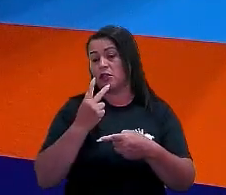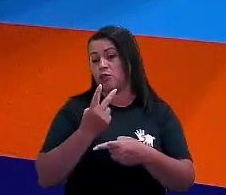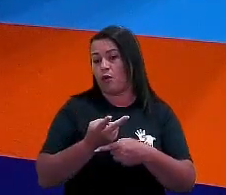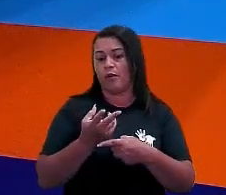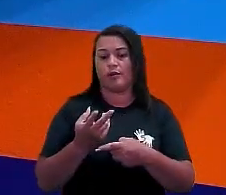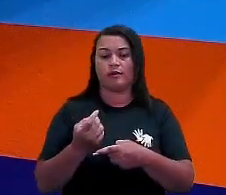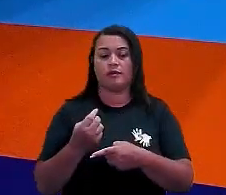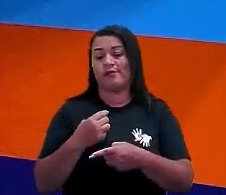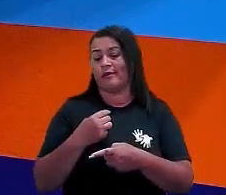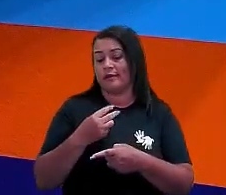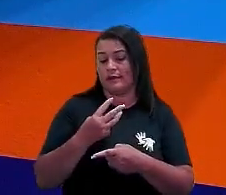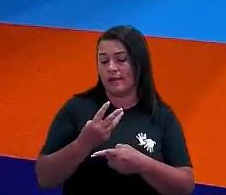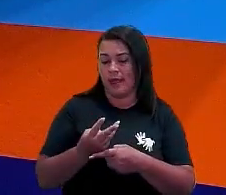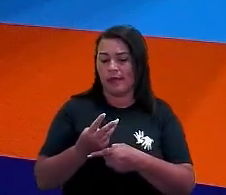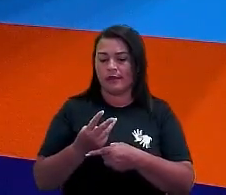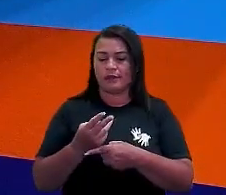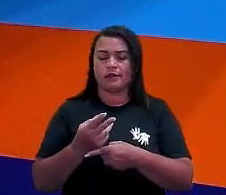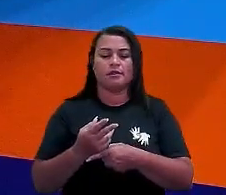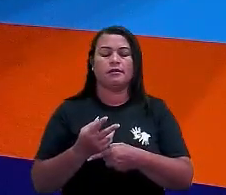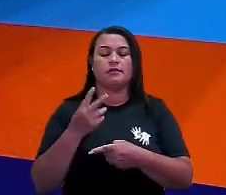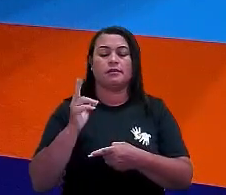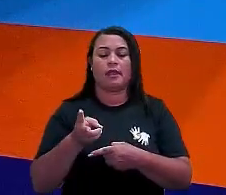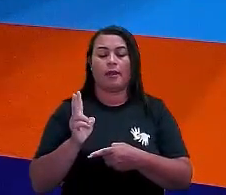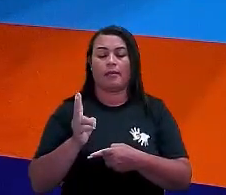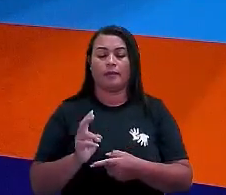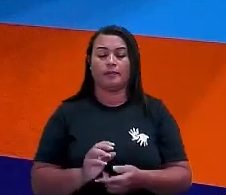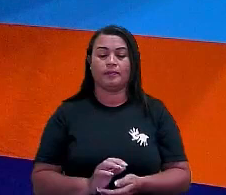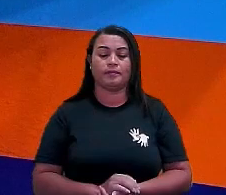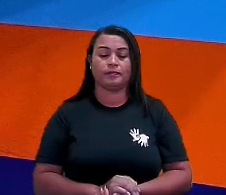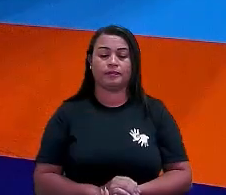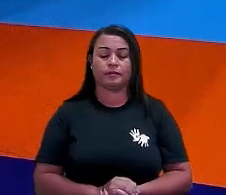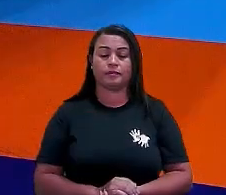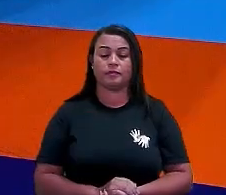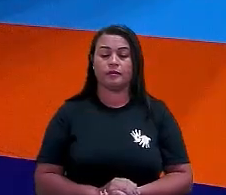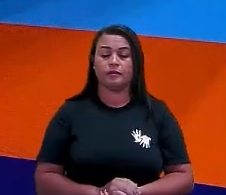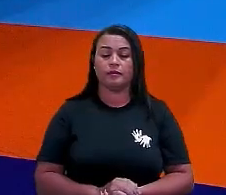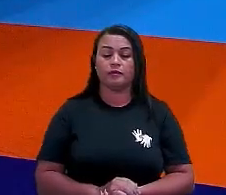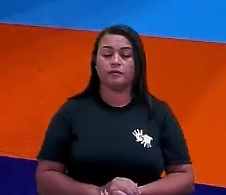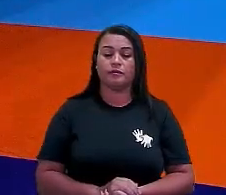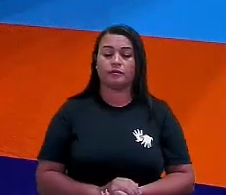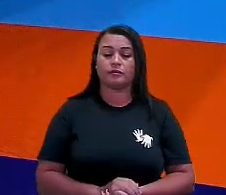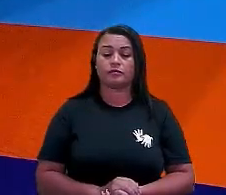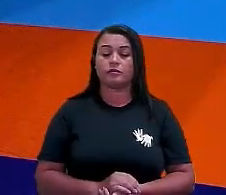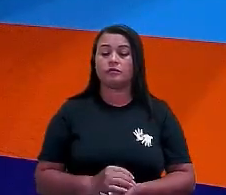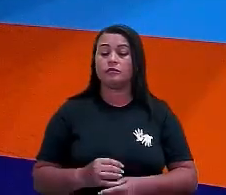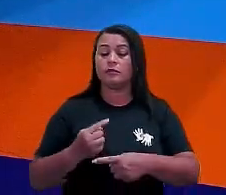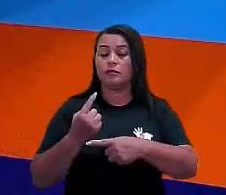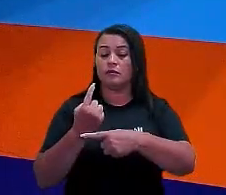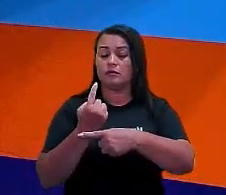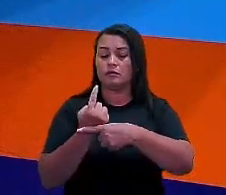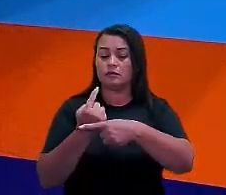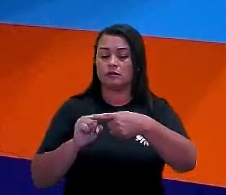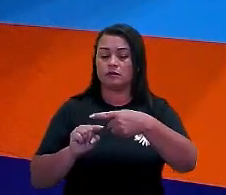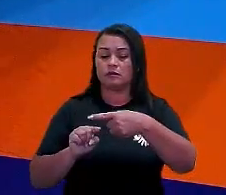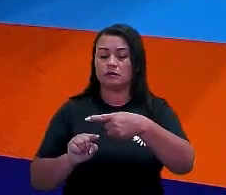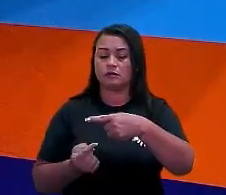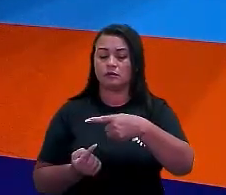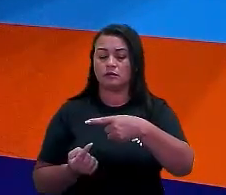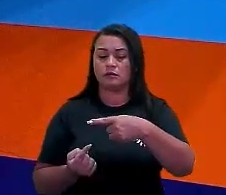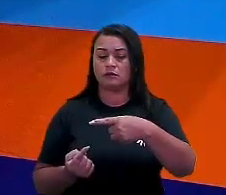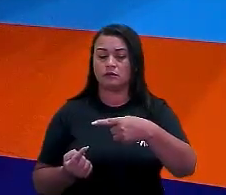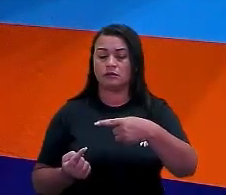2/100. Se fossem 3, 3/100, tá certo? E aí, no de 1000 aqui, vai